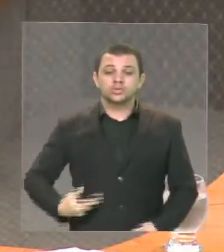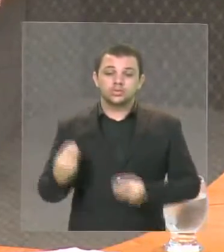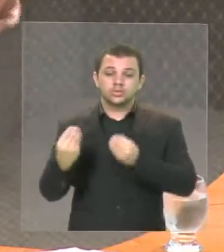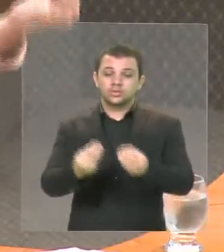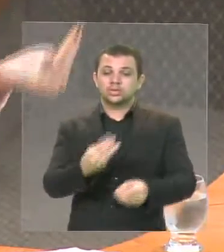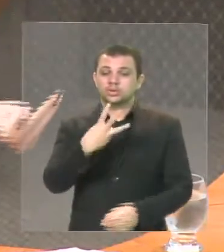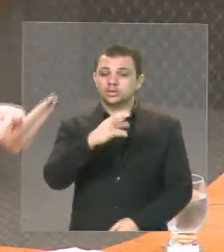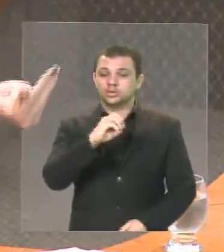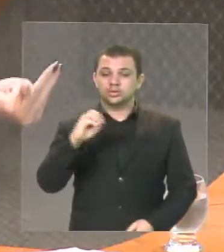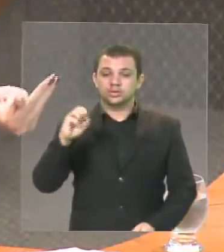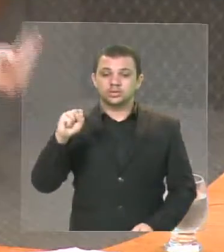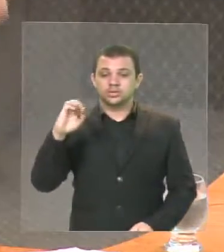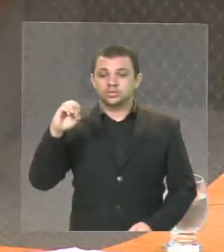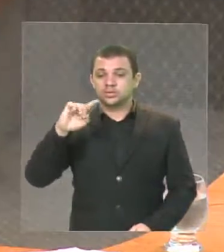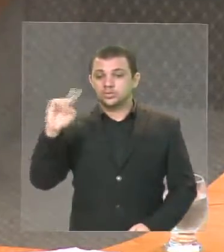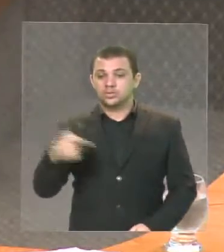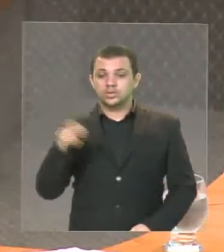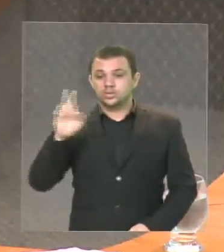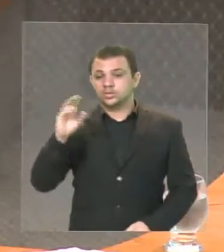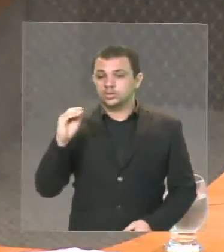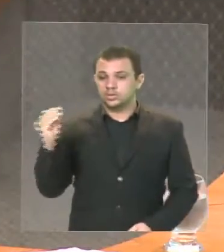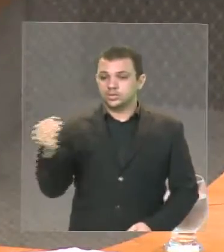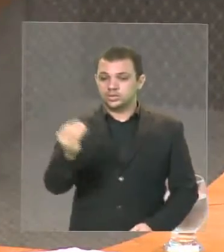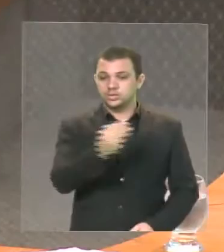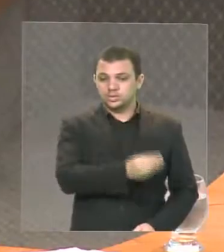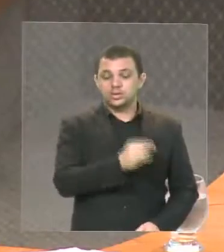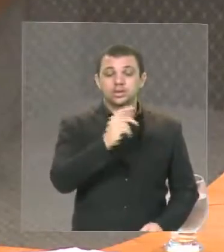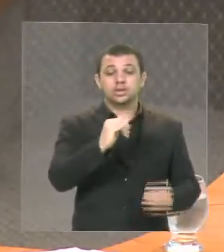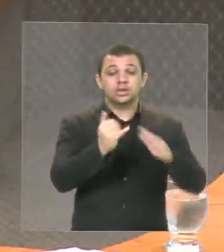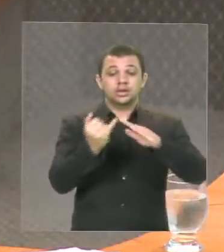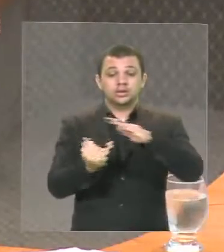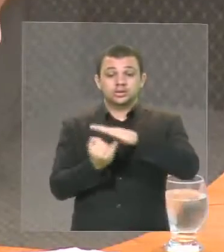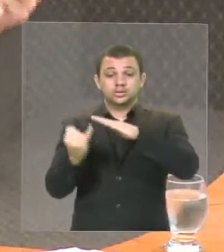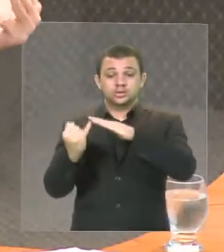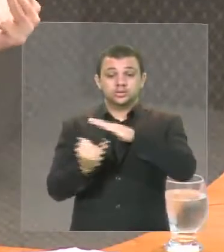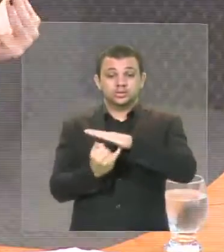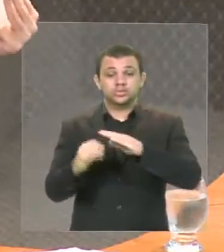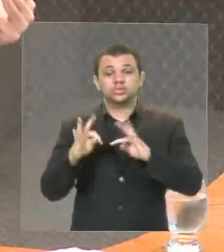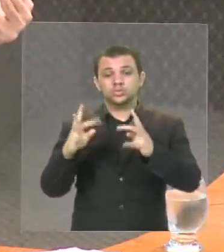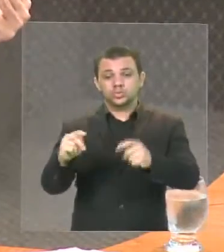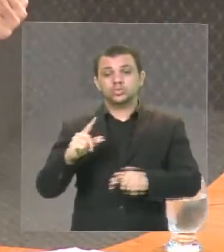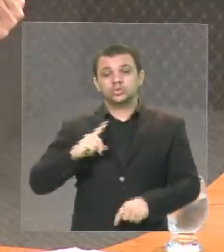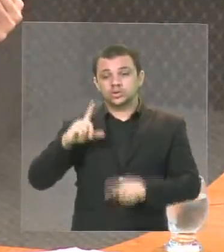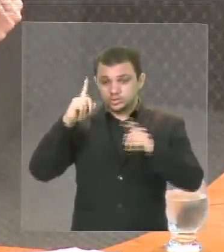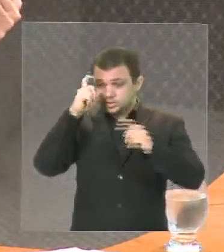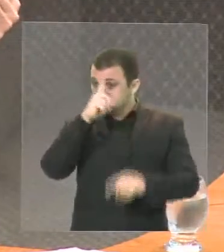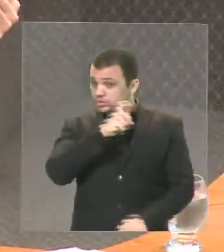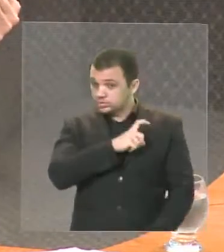380 milhões de reais e essas instituições estão passando por dificuldades,